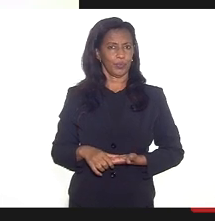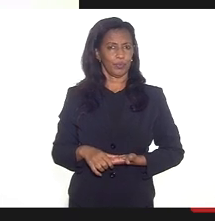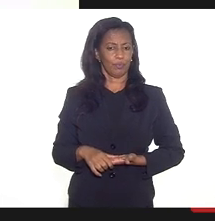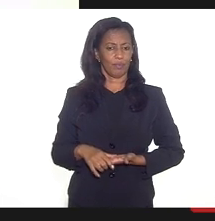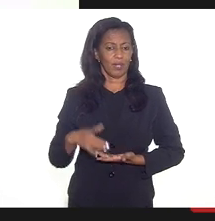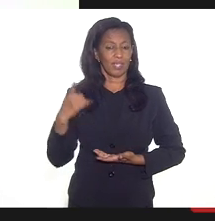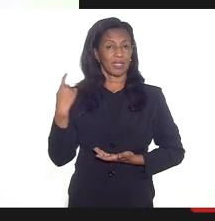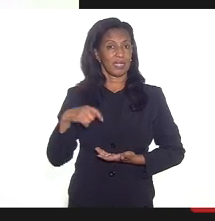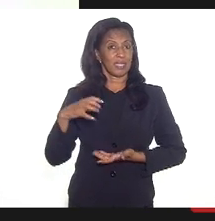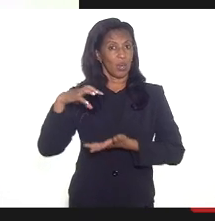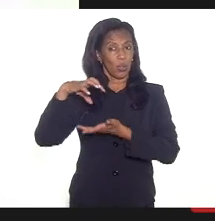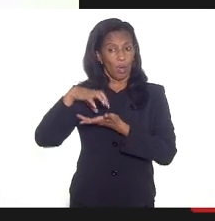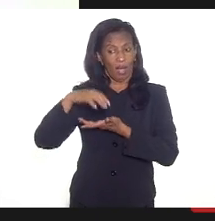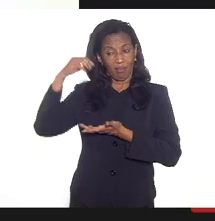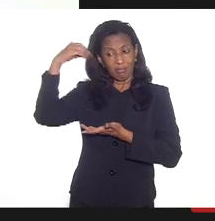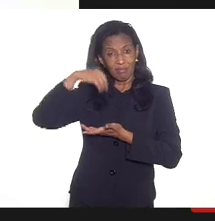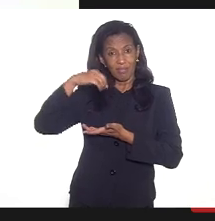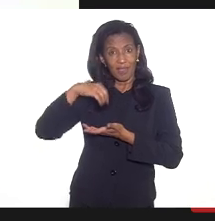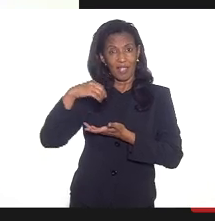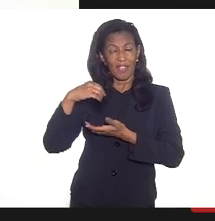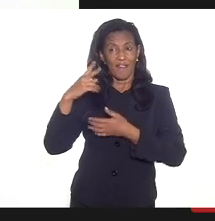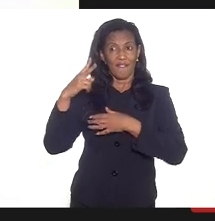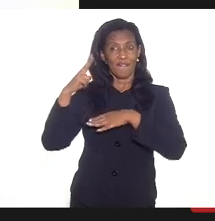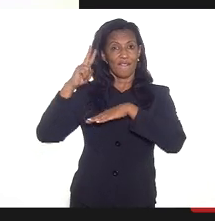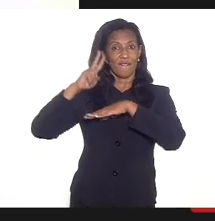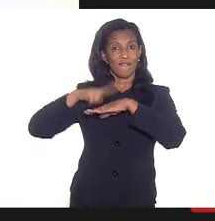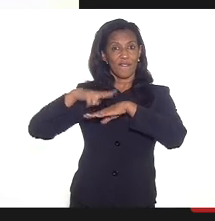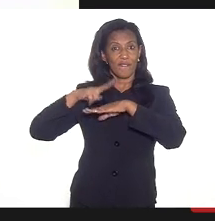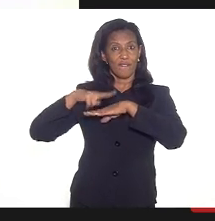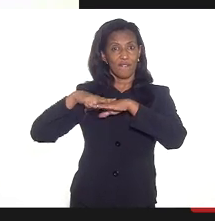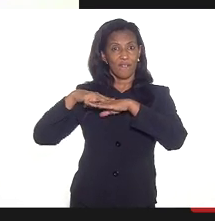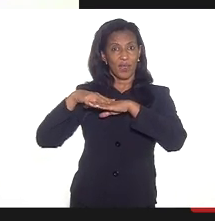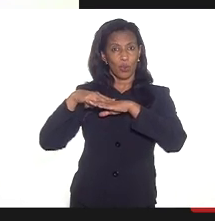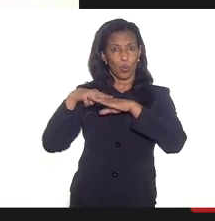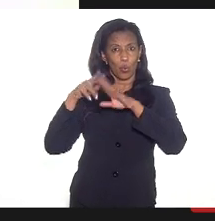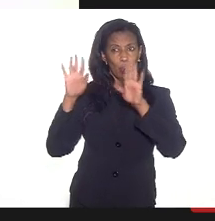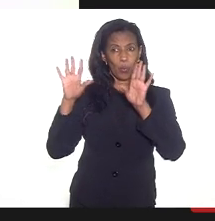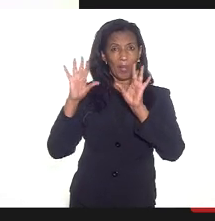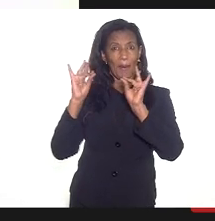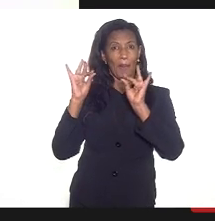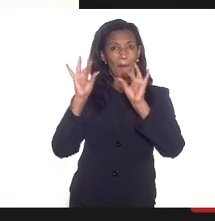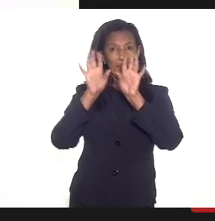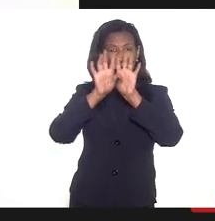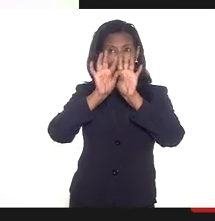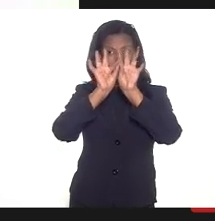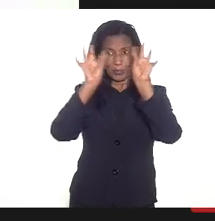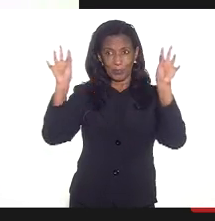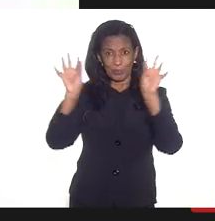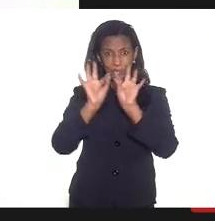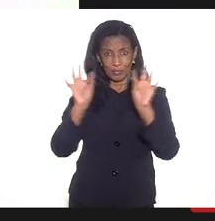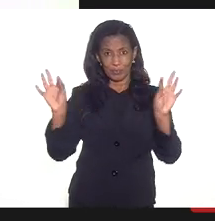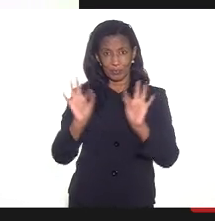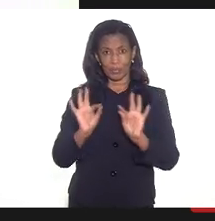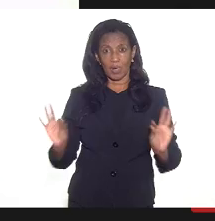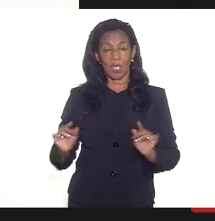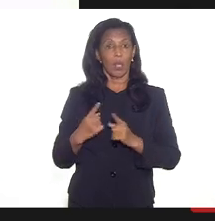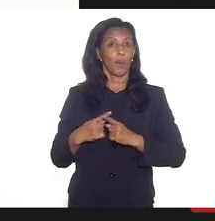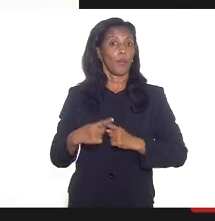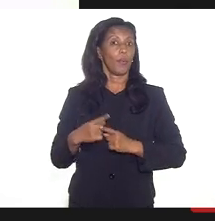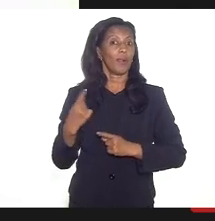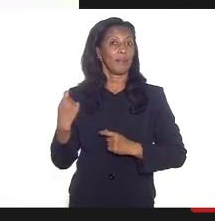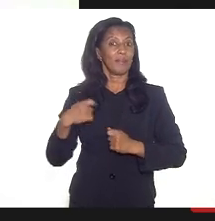que seja colocada naquela vidraça uma película, porque a gente também já teve conhecimento de uma mulher que estava